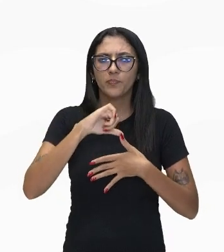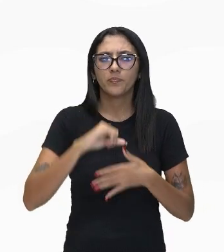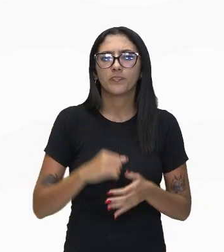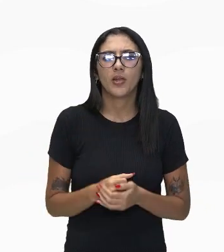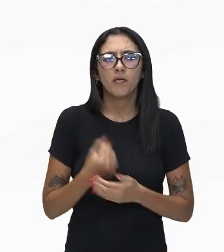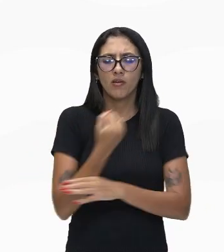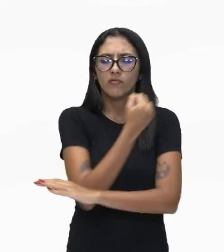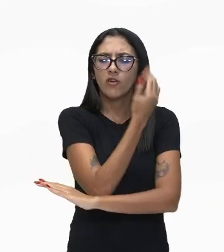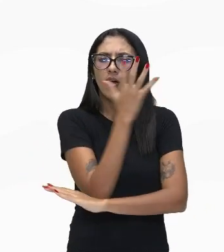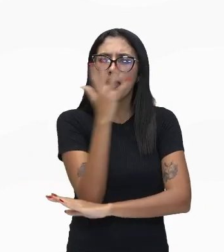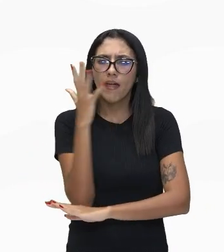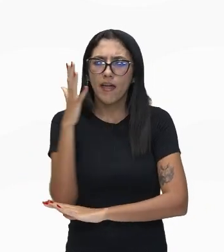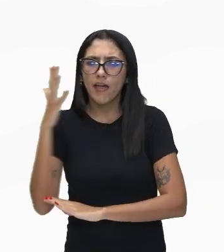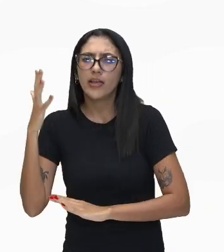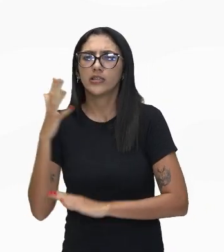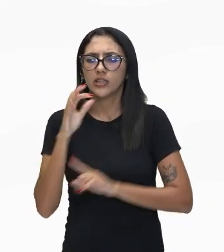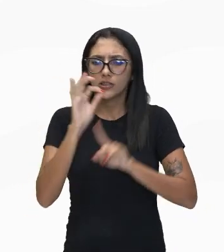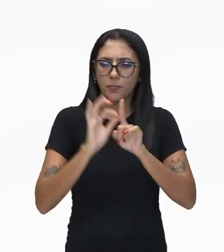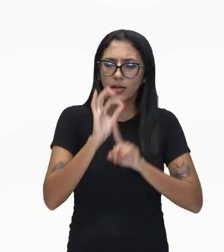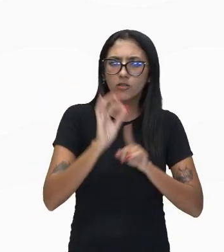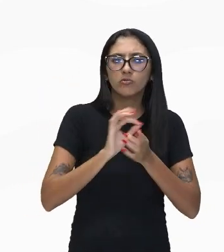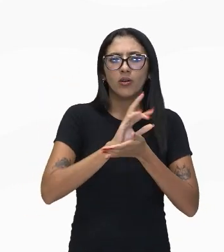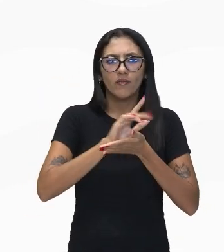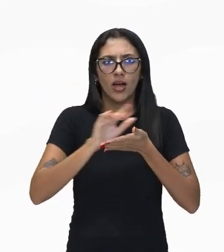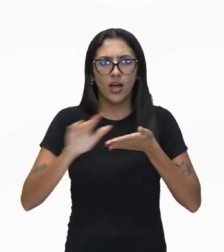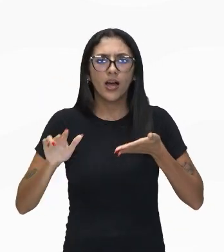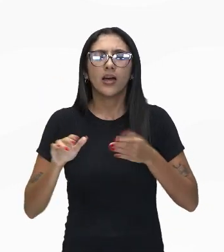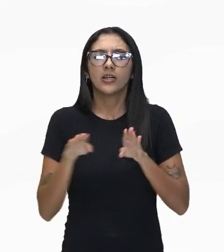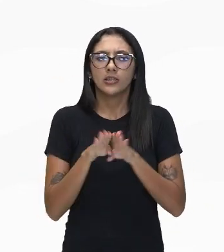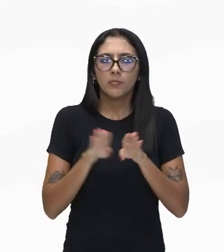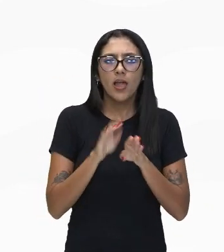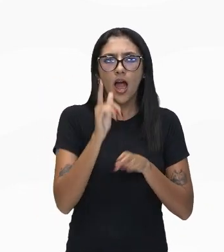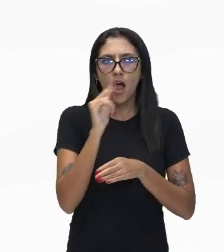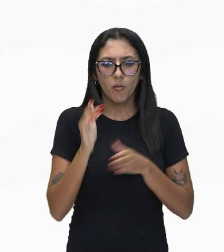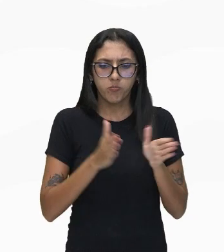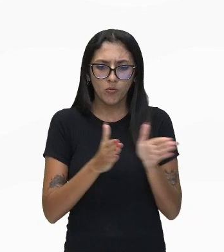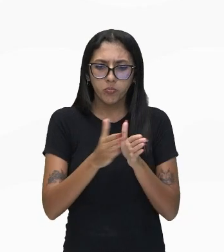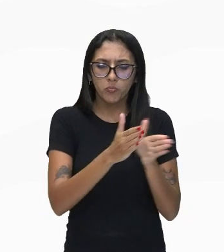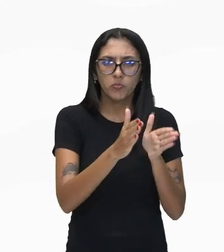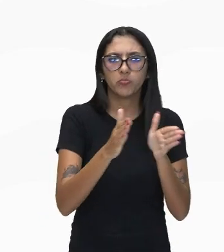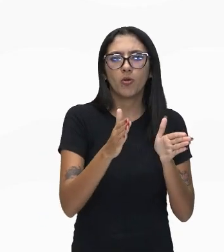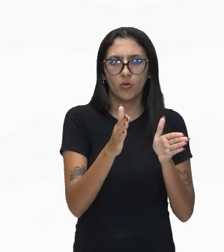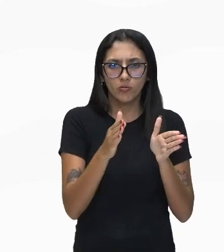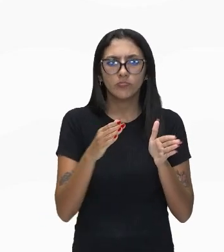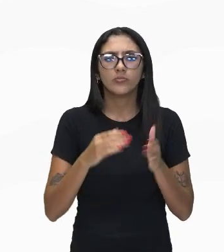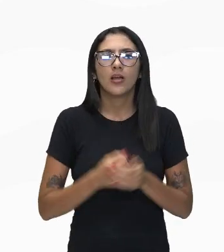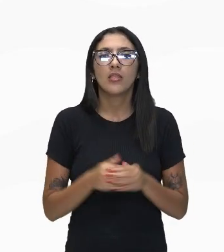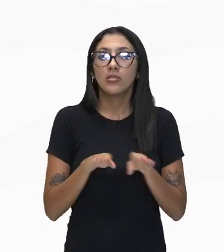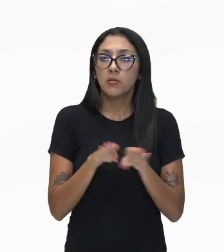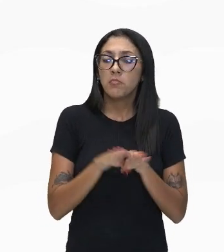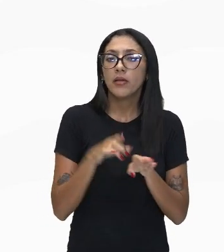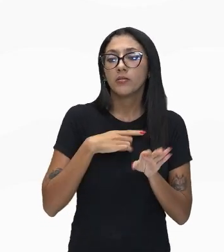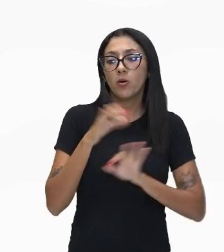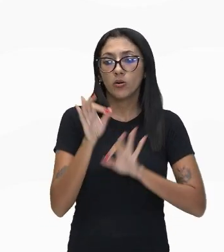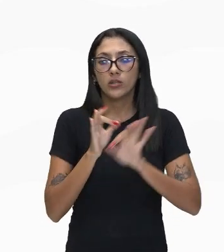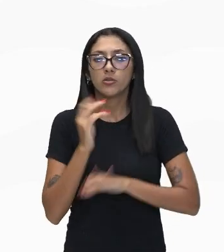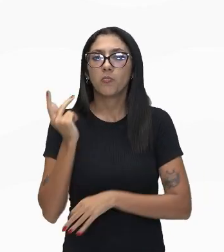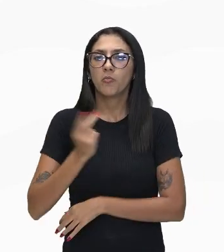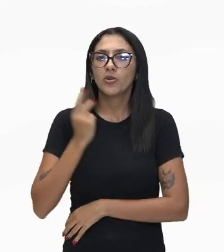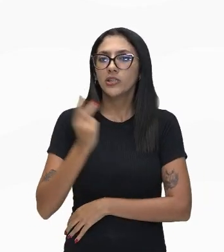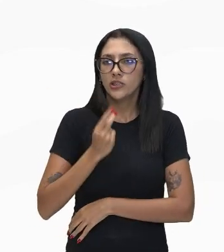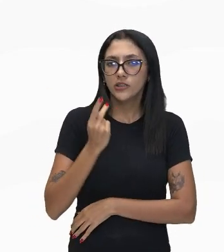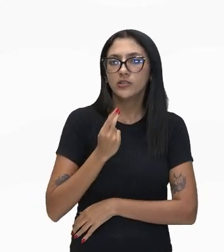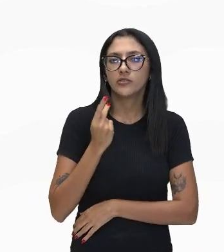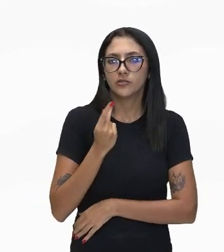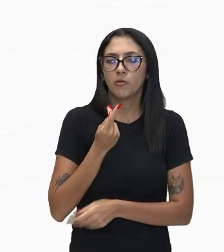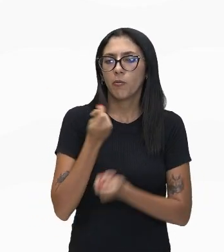tropicais, áreas de influência da bacia do rio Amazonas e por critérios políticos administrativos, o que